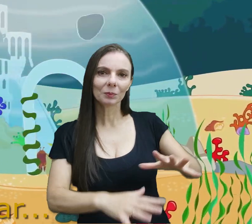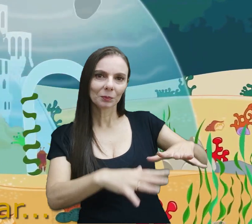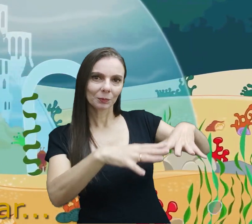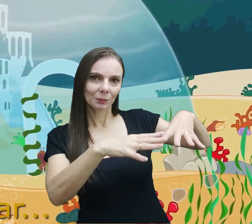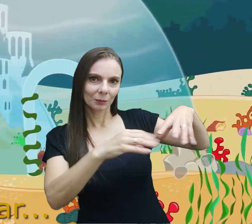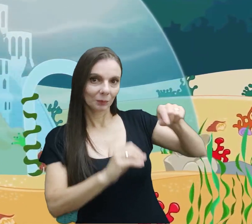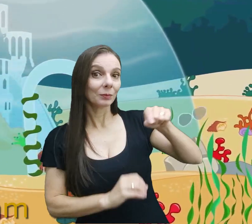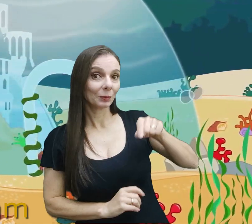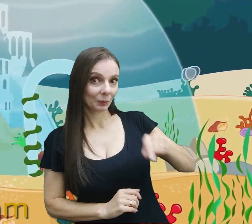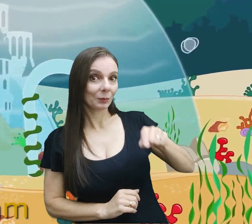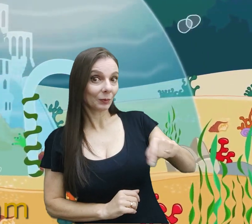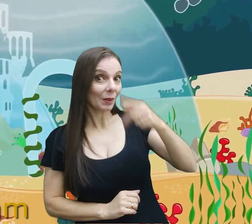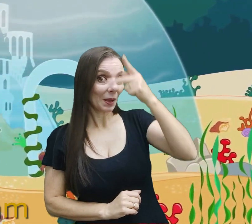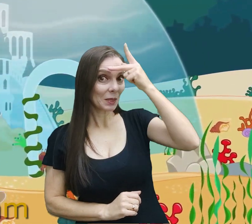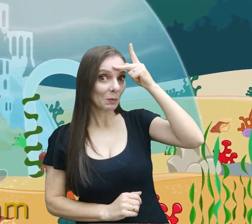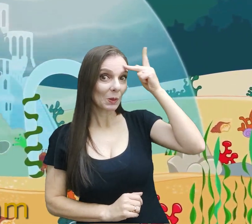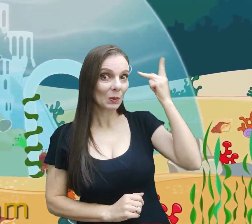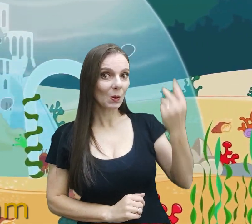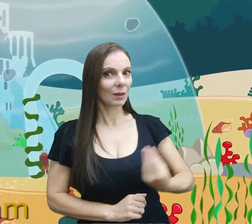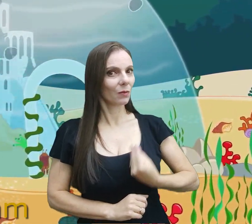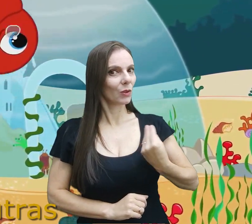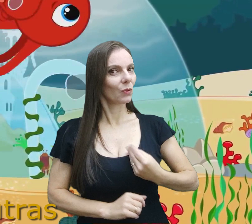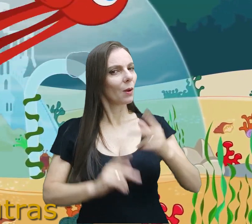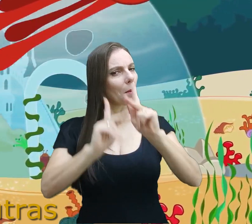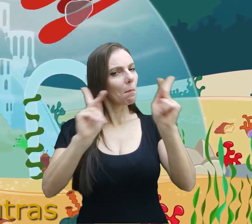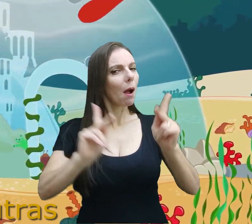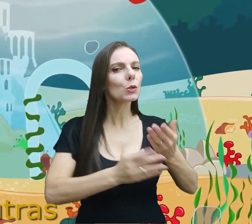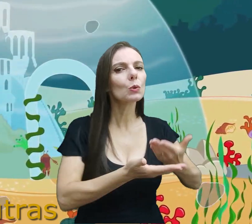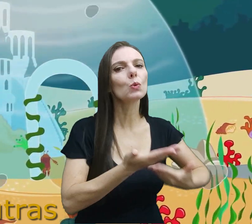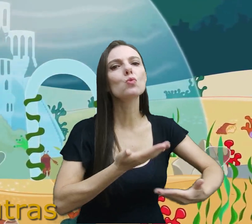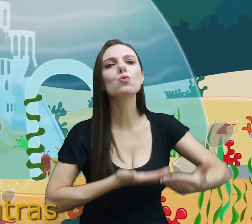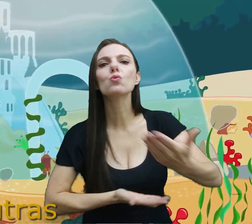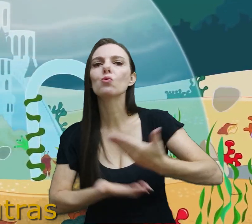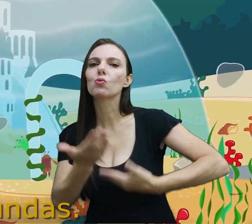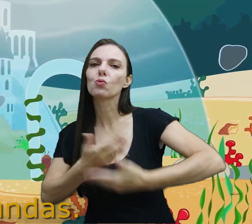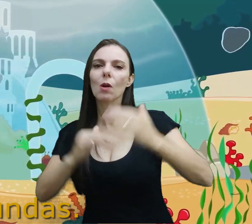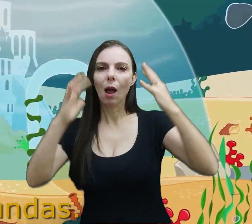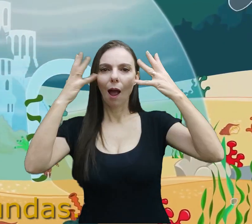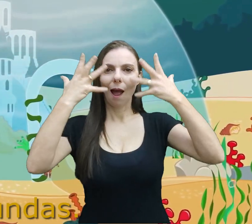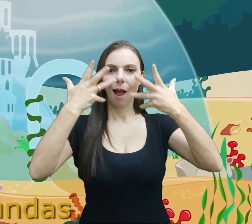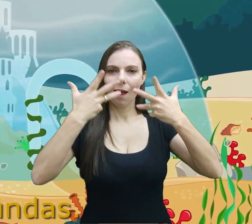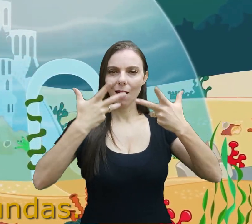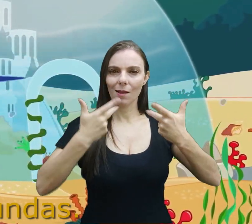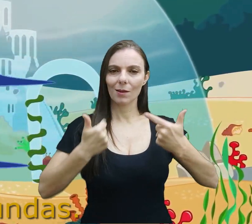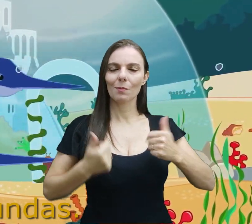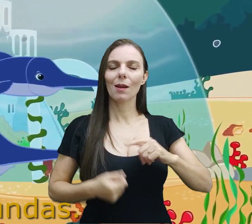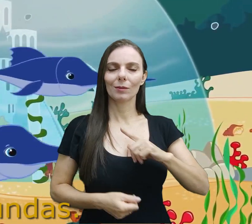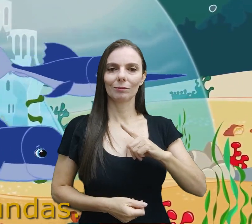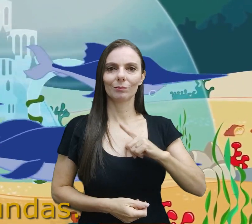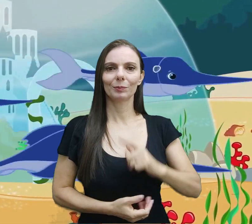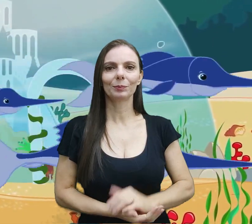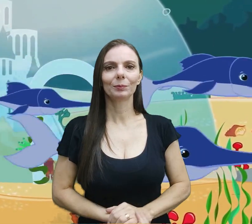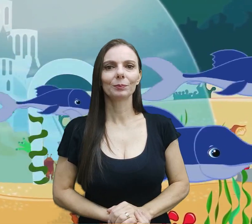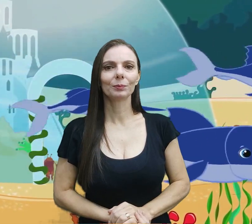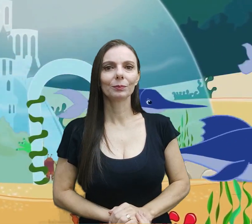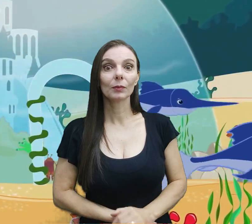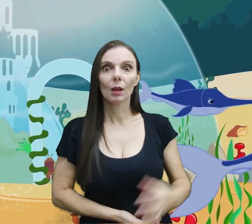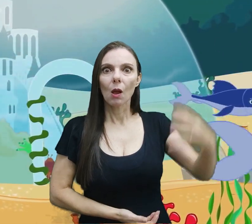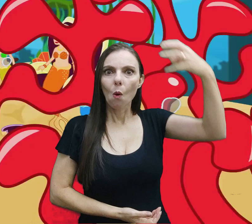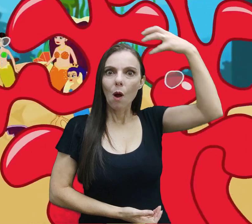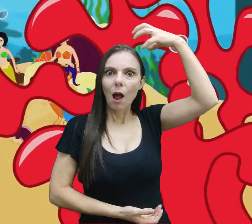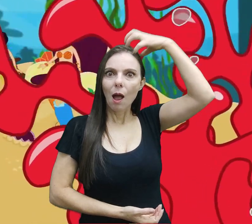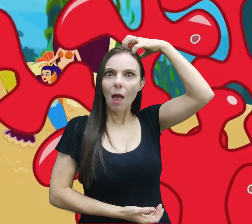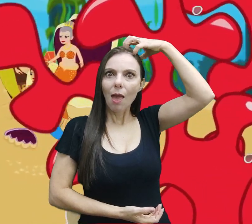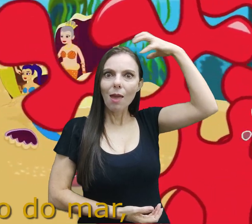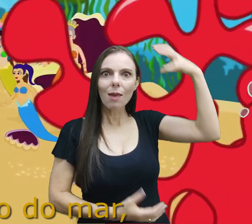do fundo do mar, as pessoas do mar viviam em paz com todas as outras criaturas de águas profundas. E o